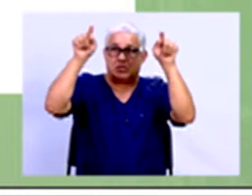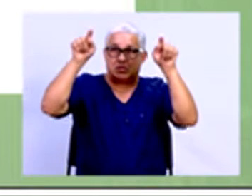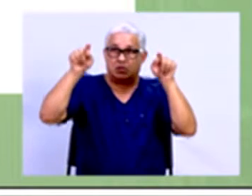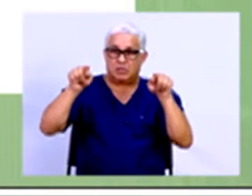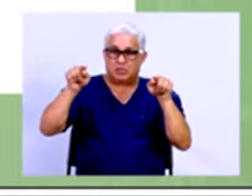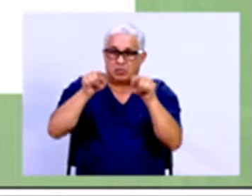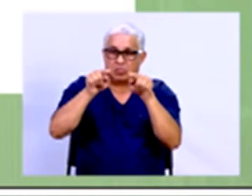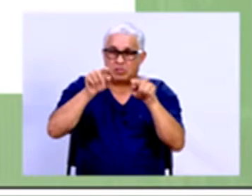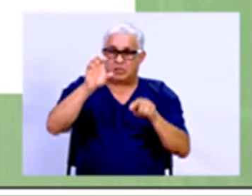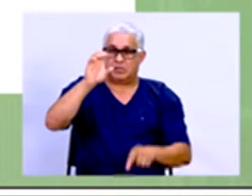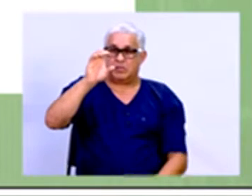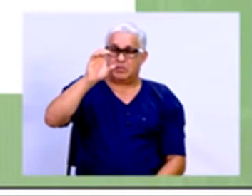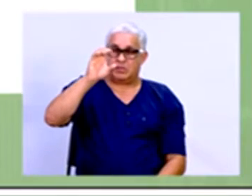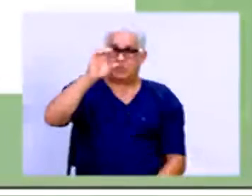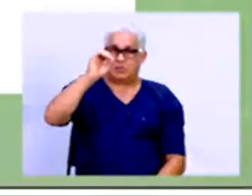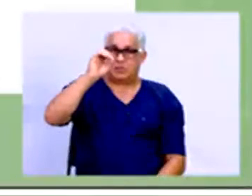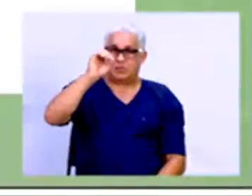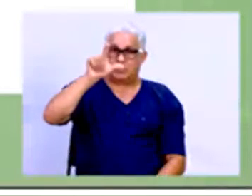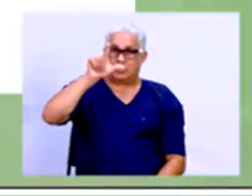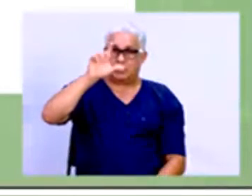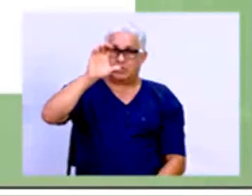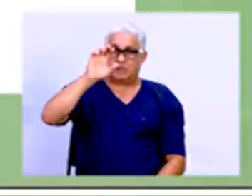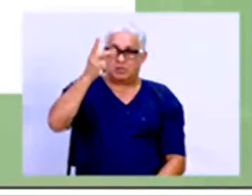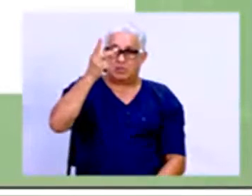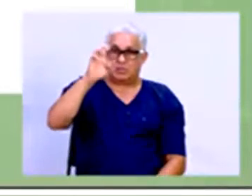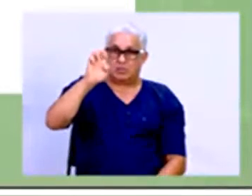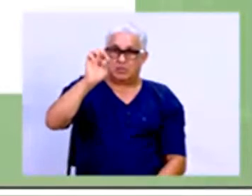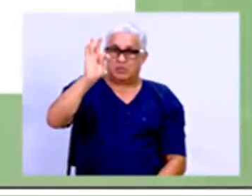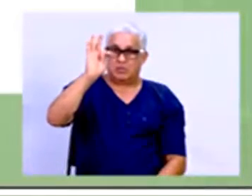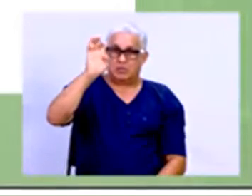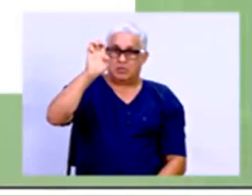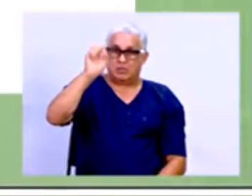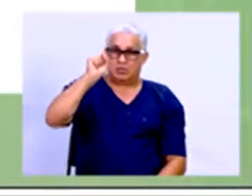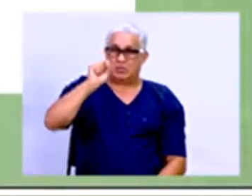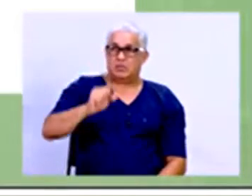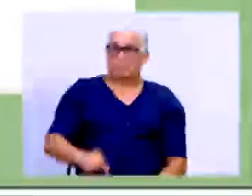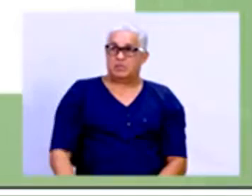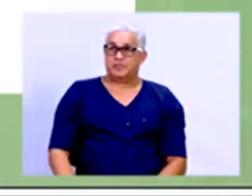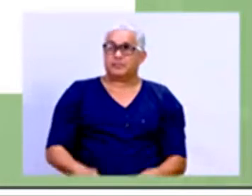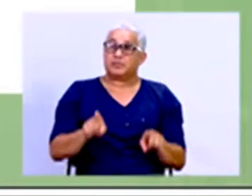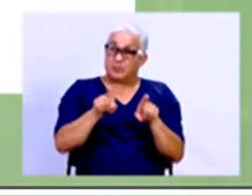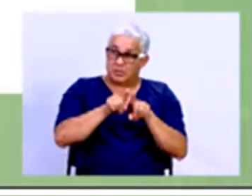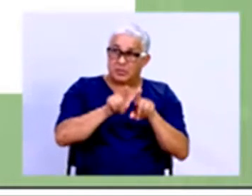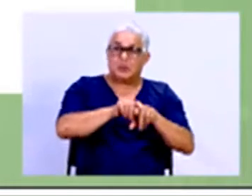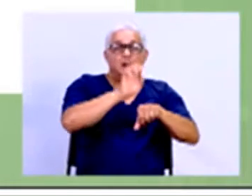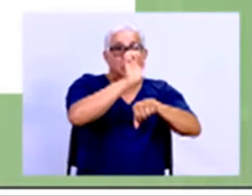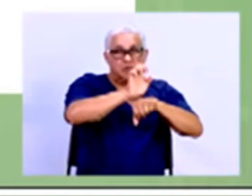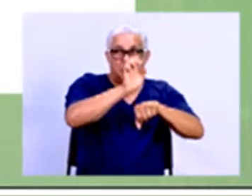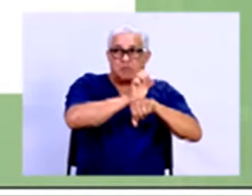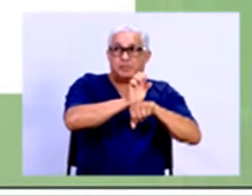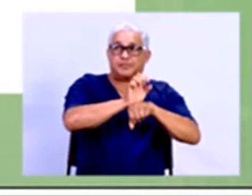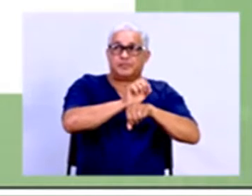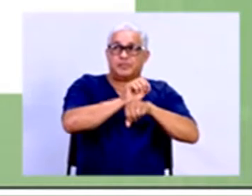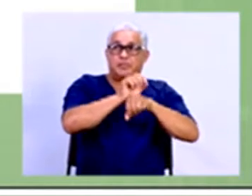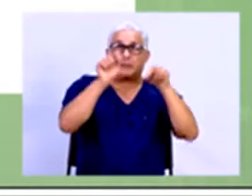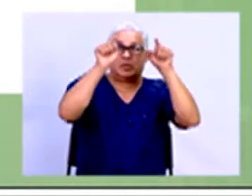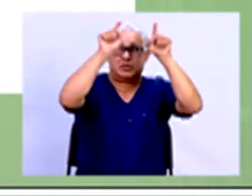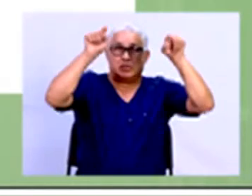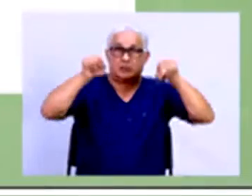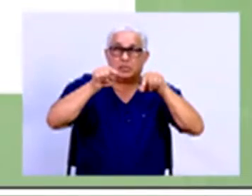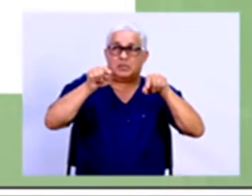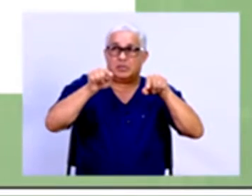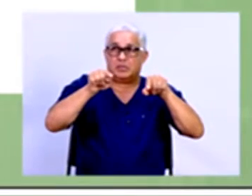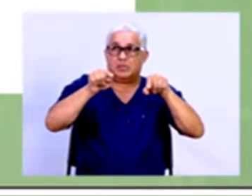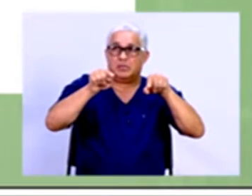Aqui nós podemos armazenar também com valores definidos como uma string. Então, por exemplo, dentro da variável estados,